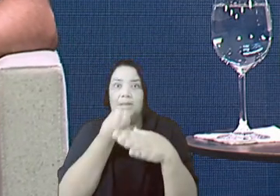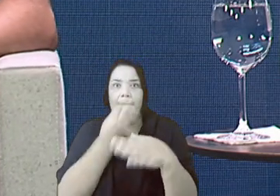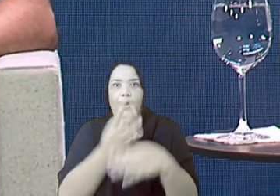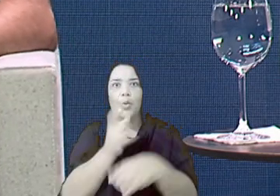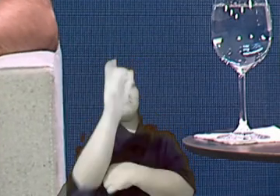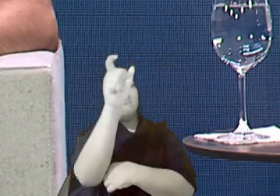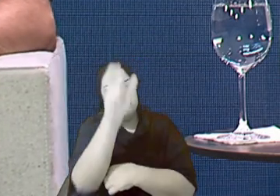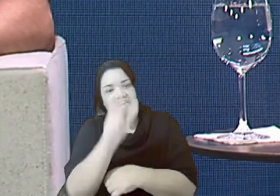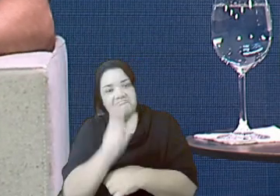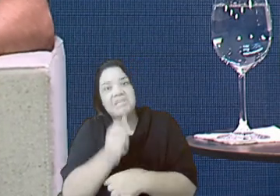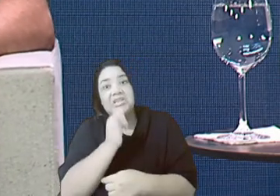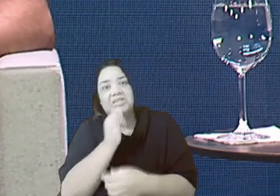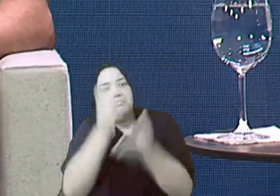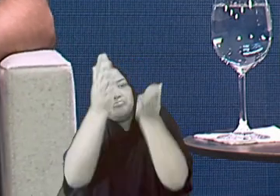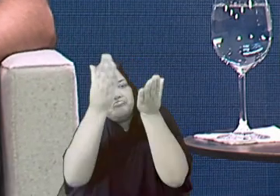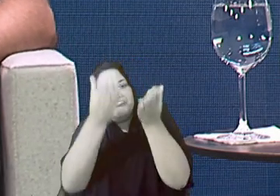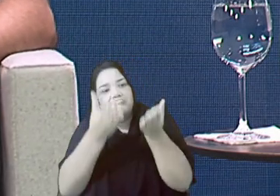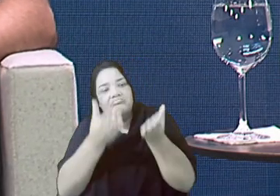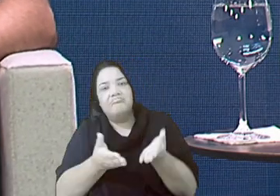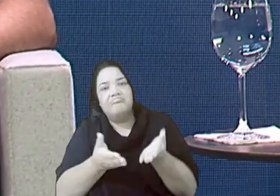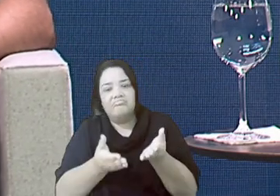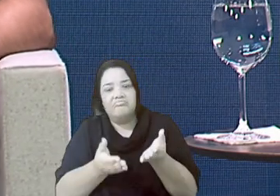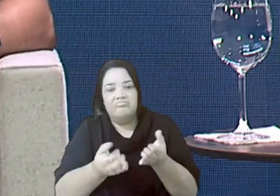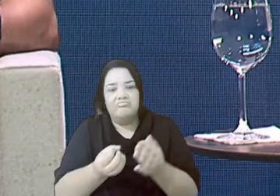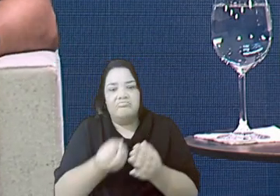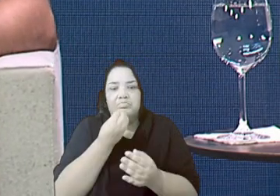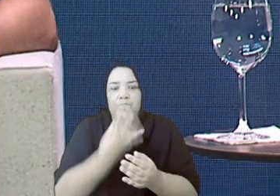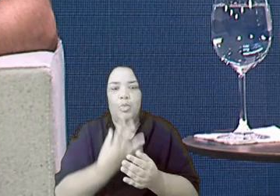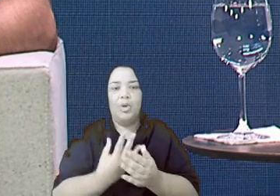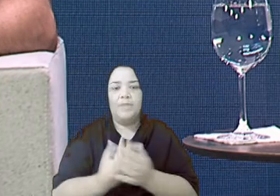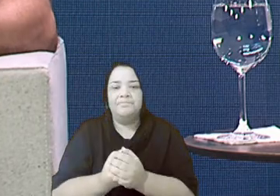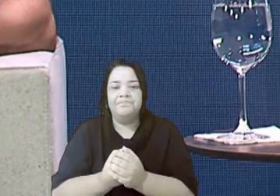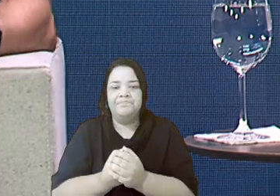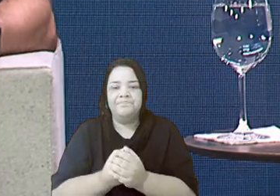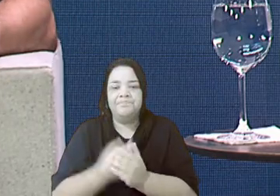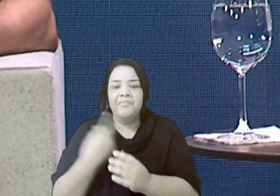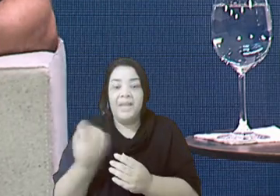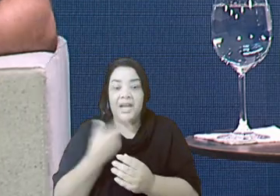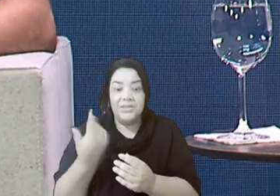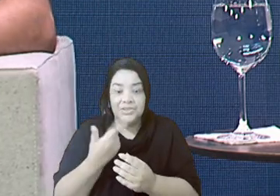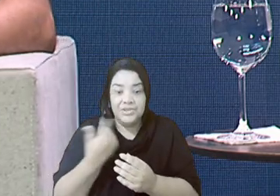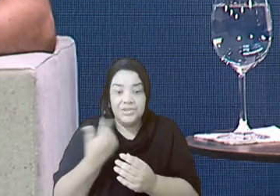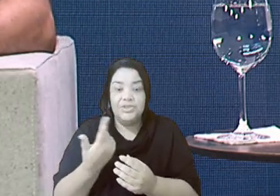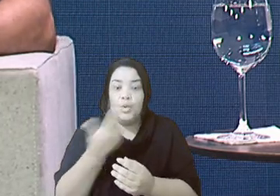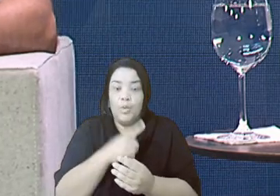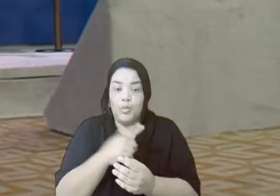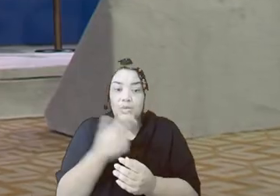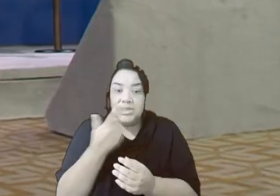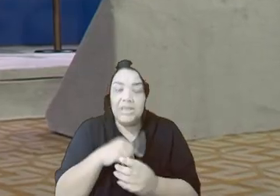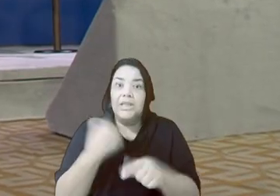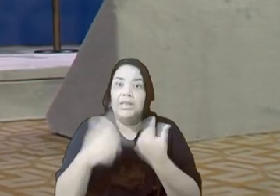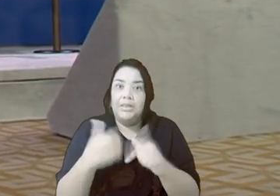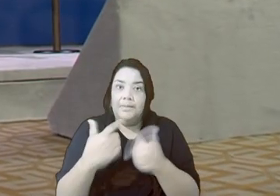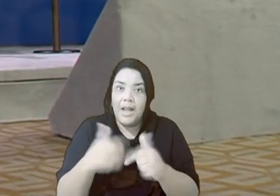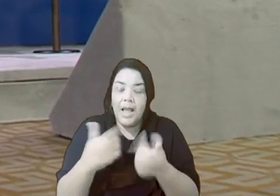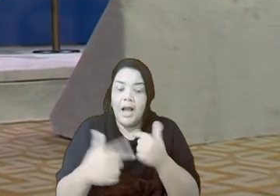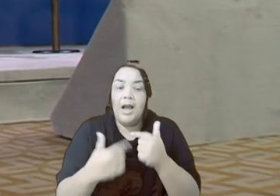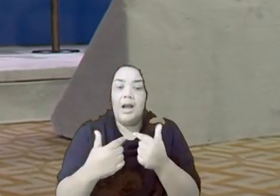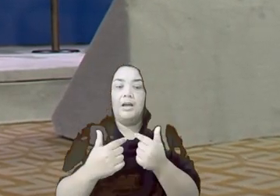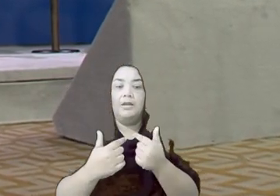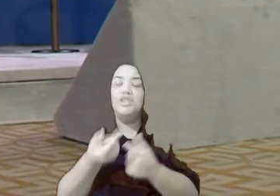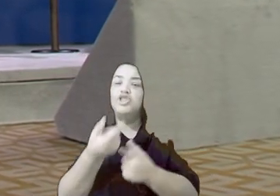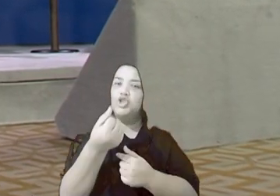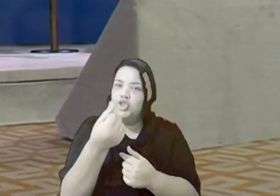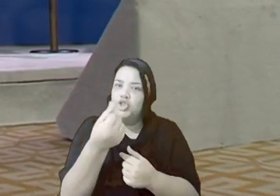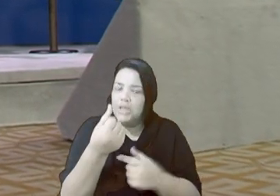então queima a caixa crescer a gente captava para crescer operação então o dinheiro no caixa não era uma